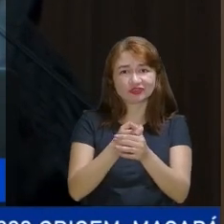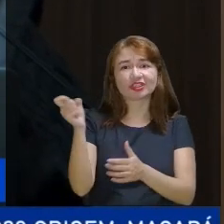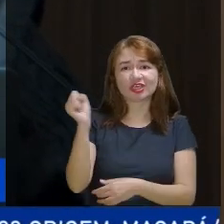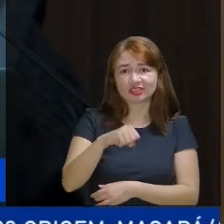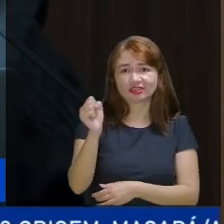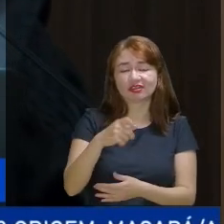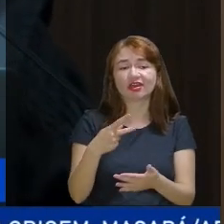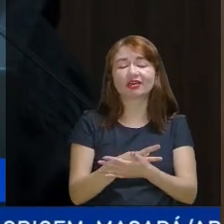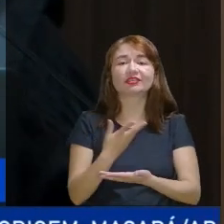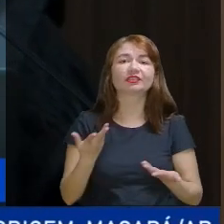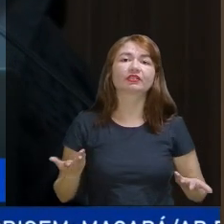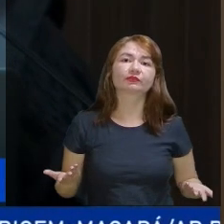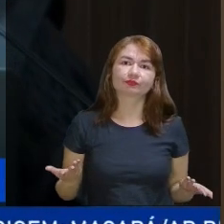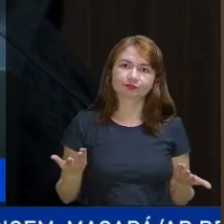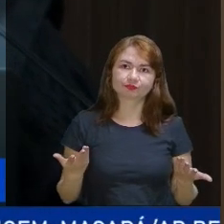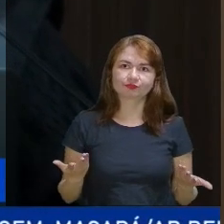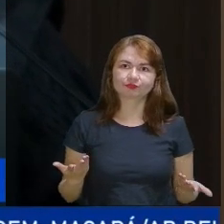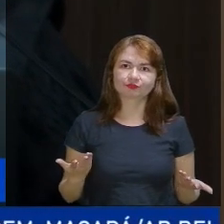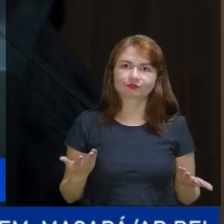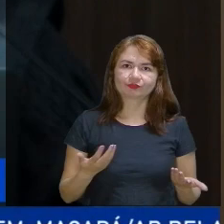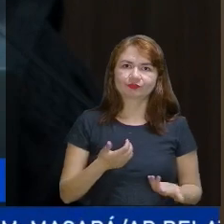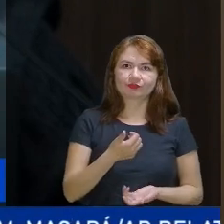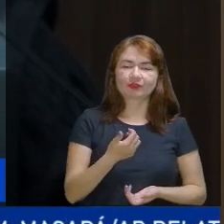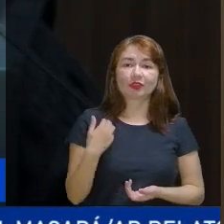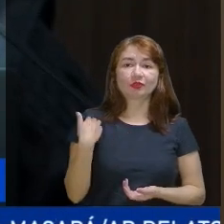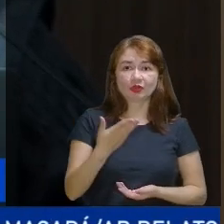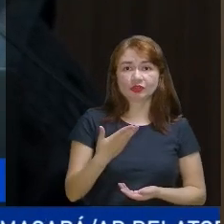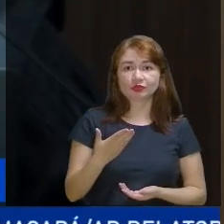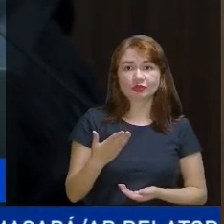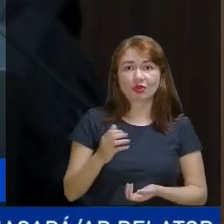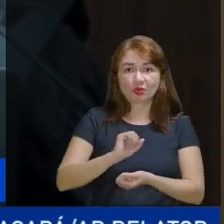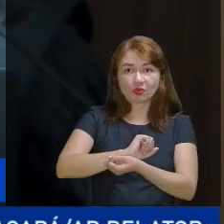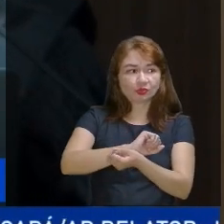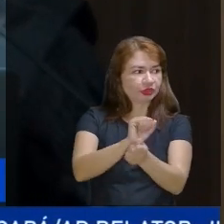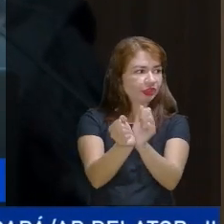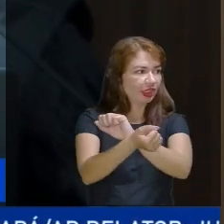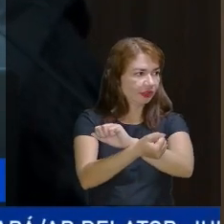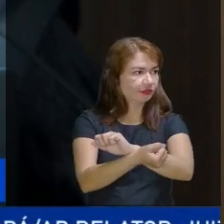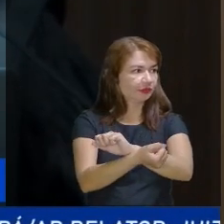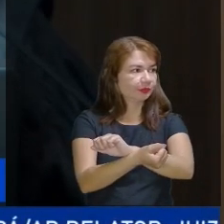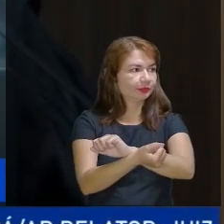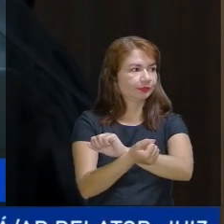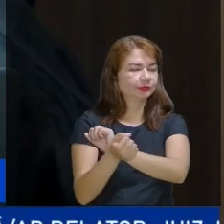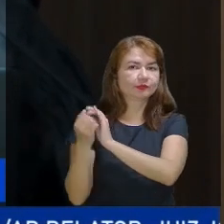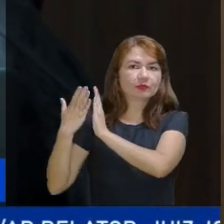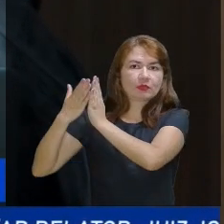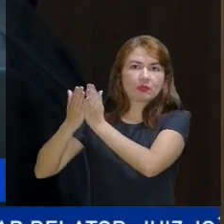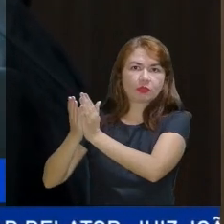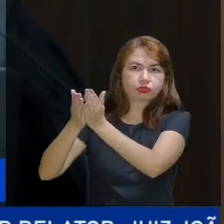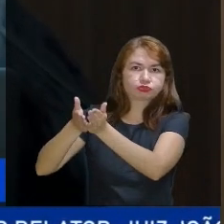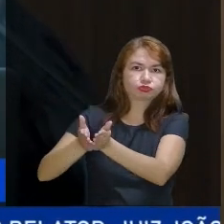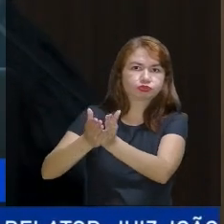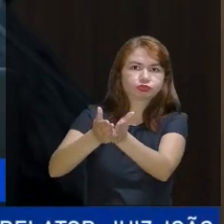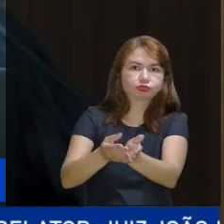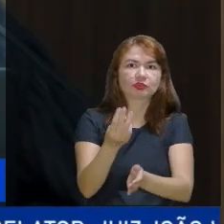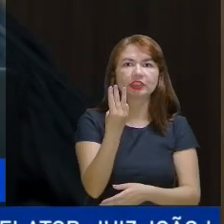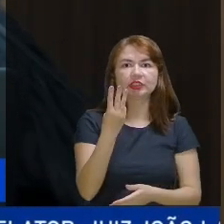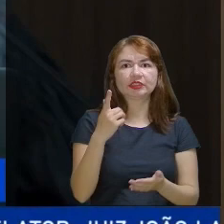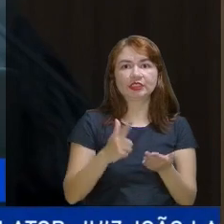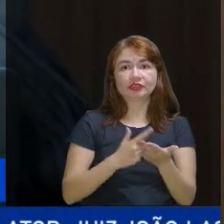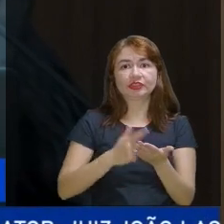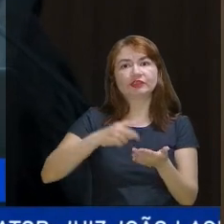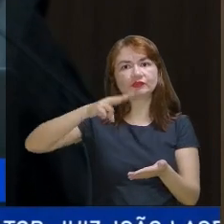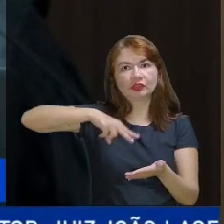que aconteceu. 1500 trazíamos os escravos na marra. Tem 3 livros que eu gosto muito, já li